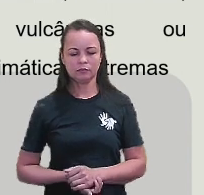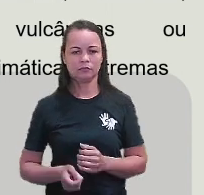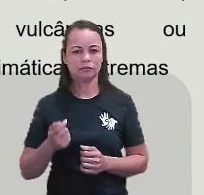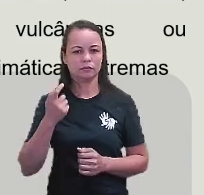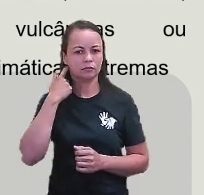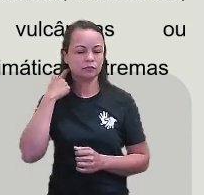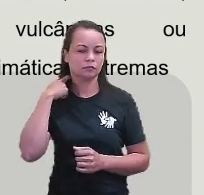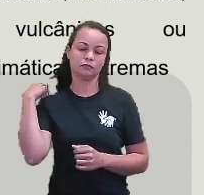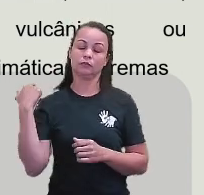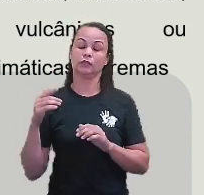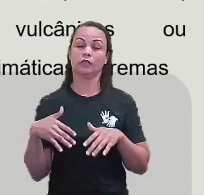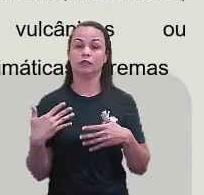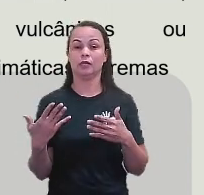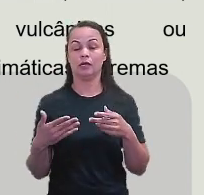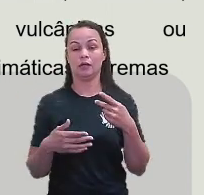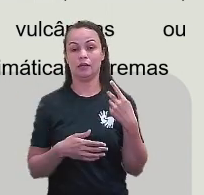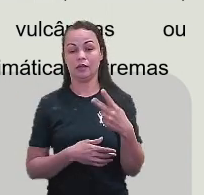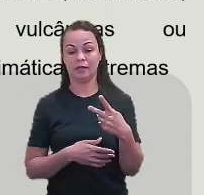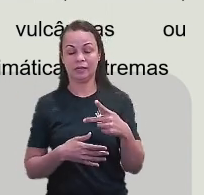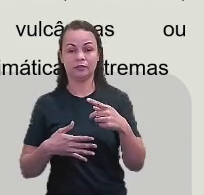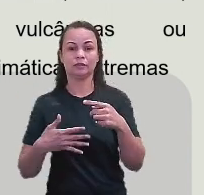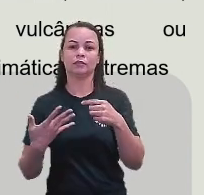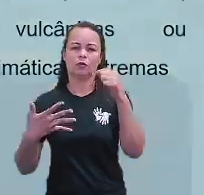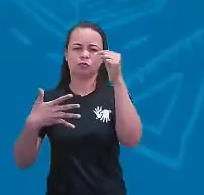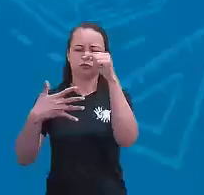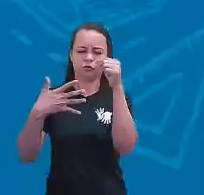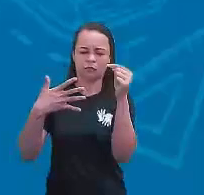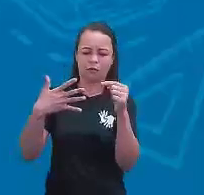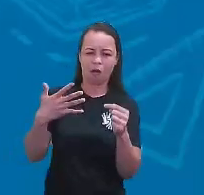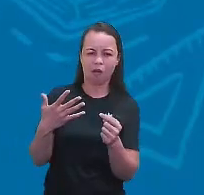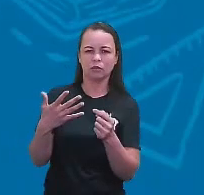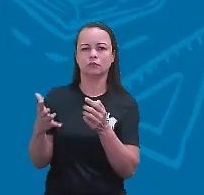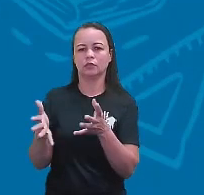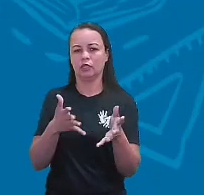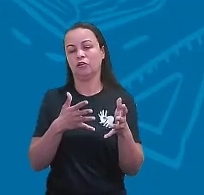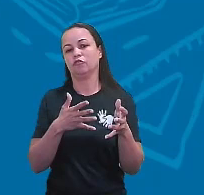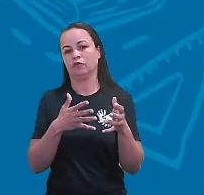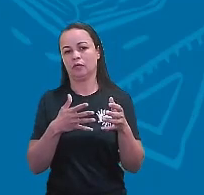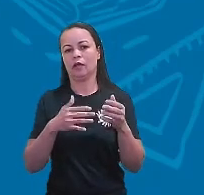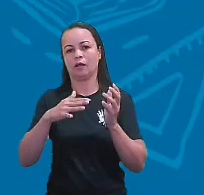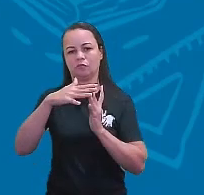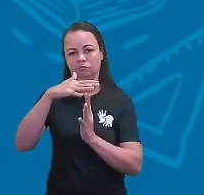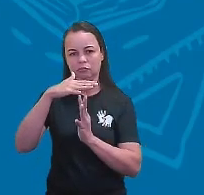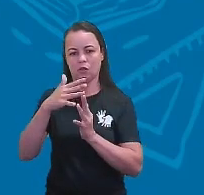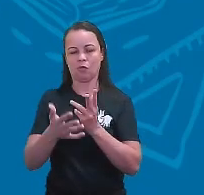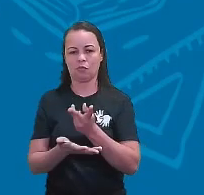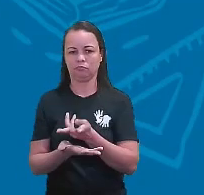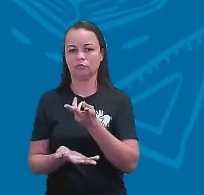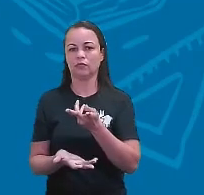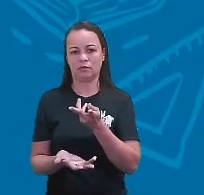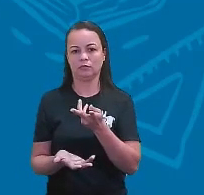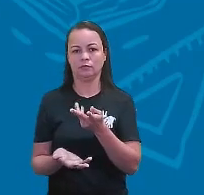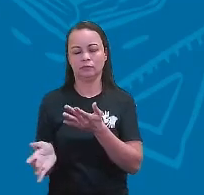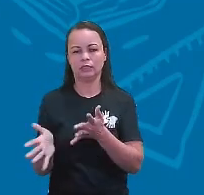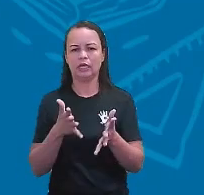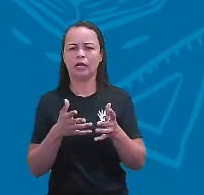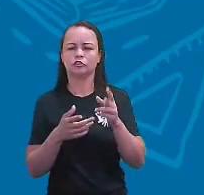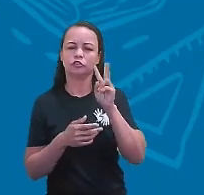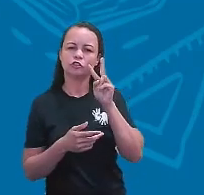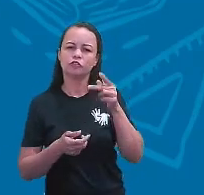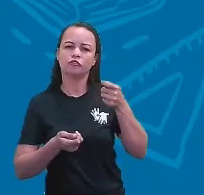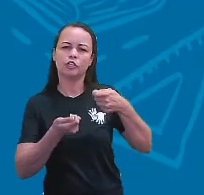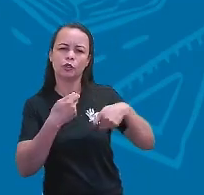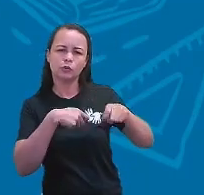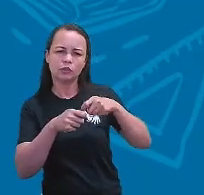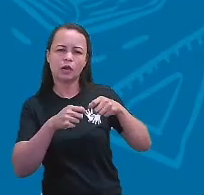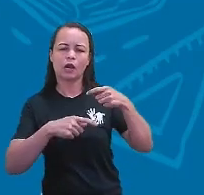Mas assim, esses são os motivos que há as migrações. A gente agora viu que são econômicas, de